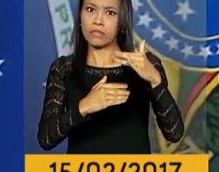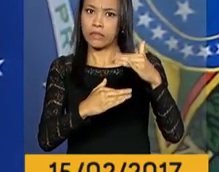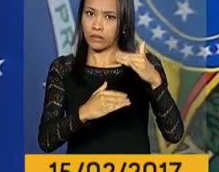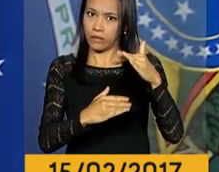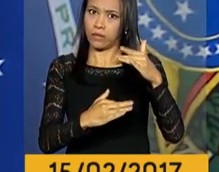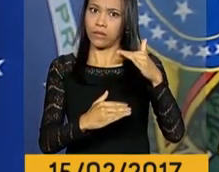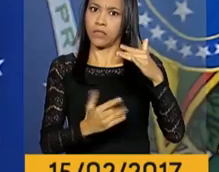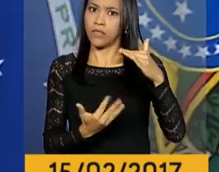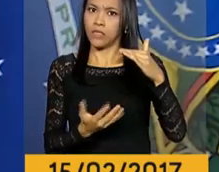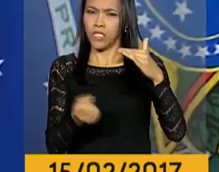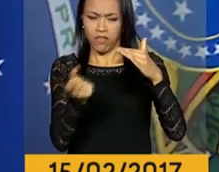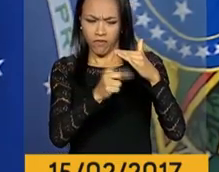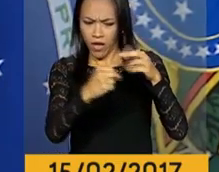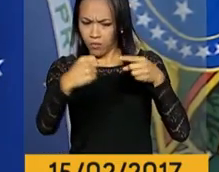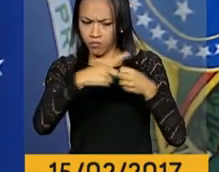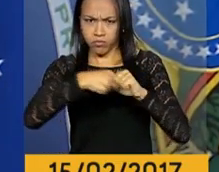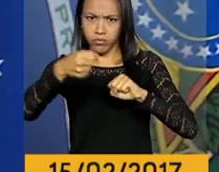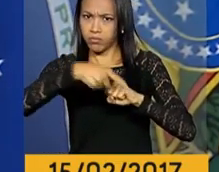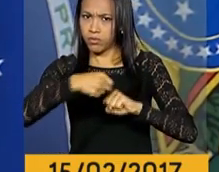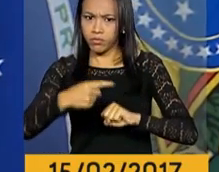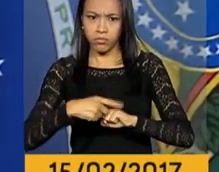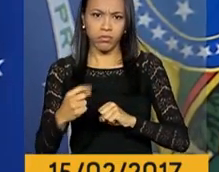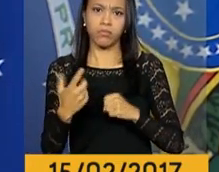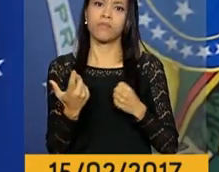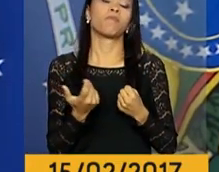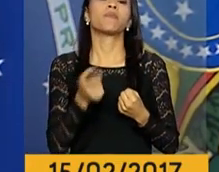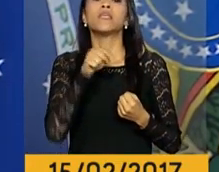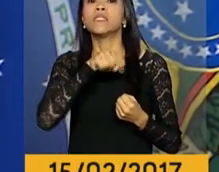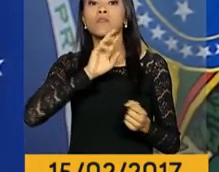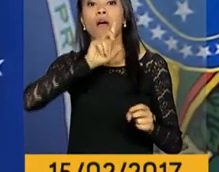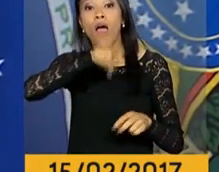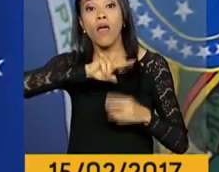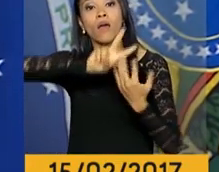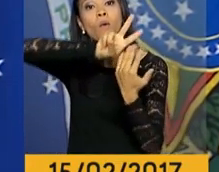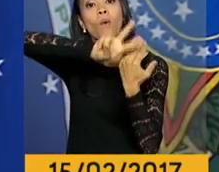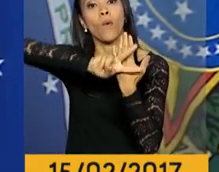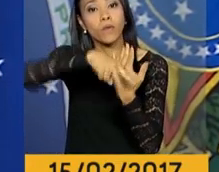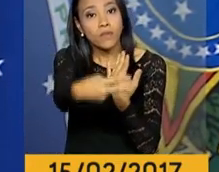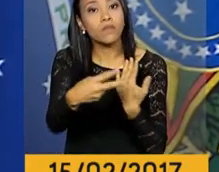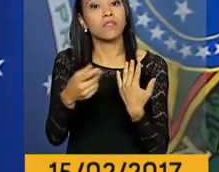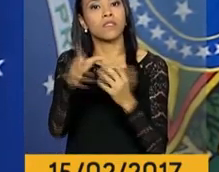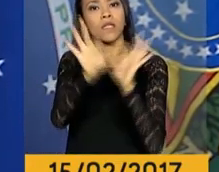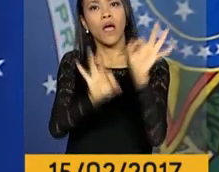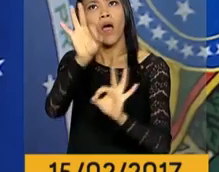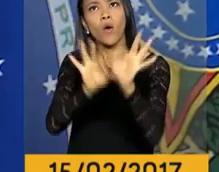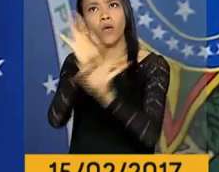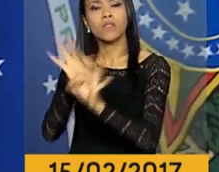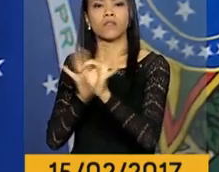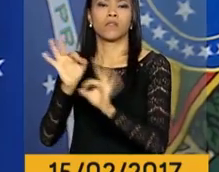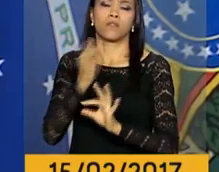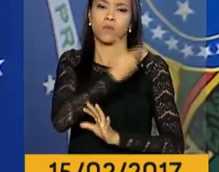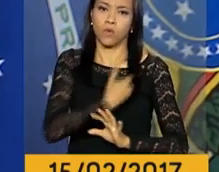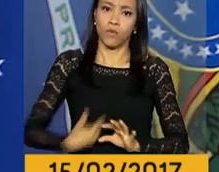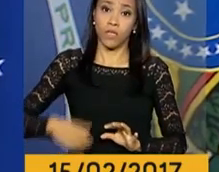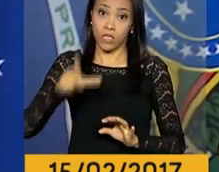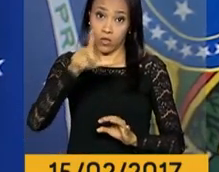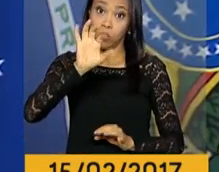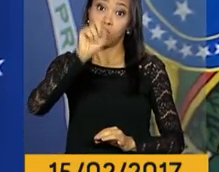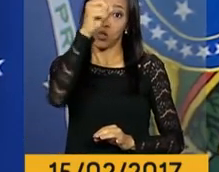eh de dispositivos e um deles, portanto, fruto da estrutura do próprio estado, é dizer que entre os direitos